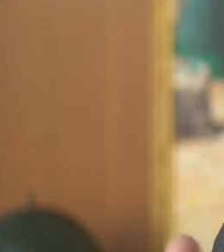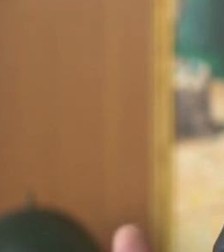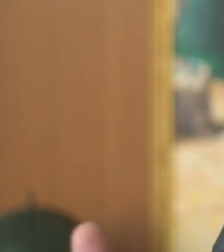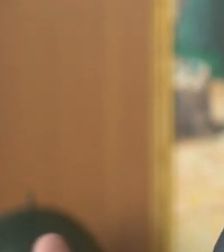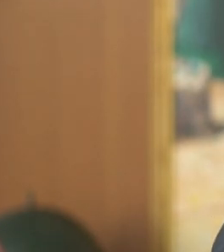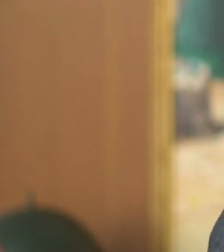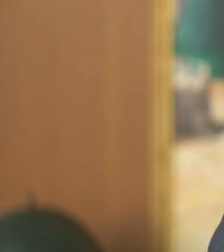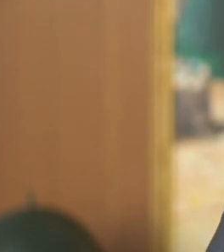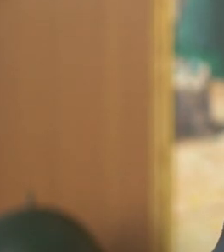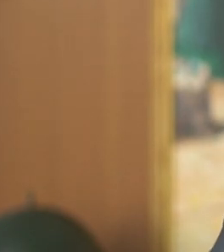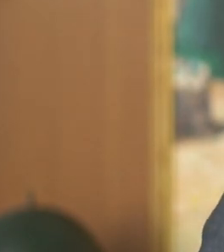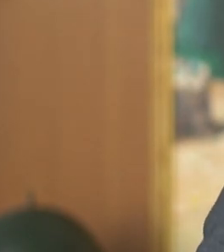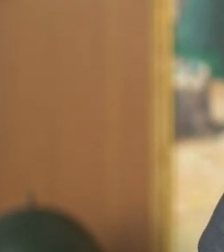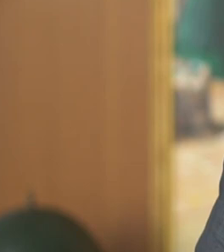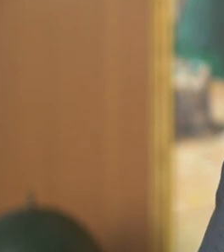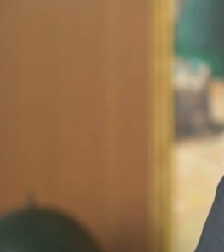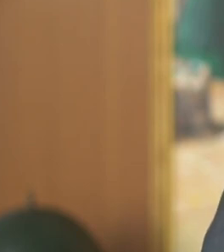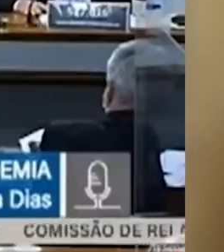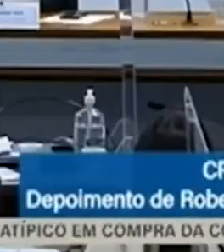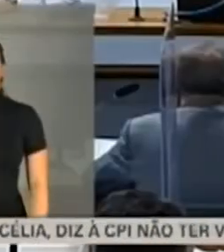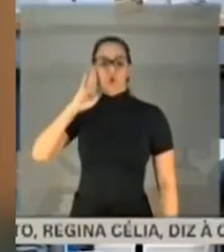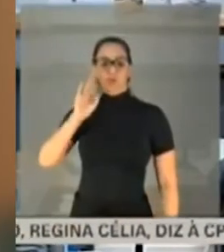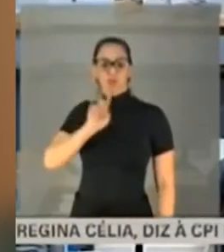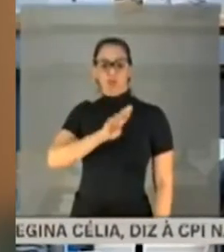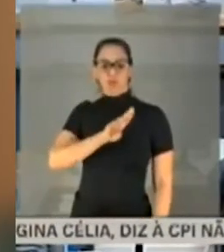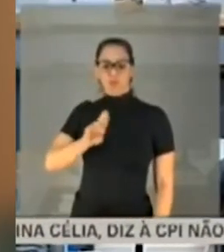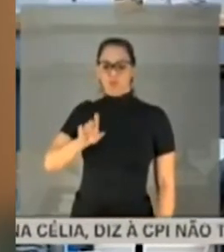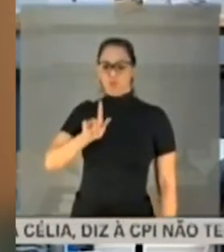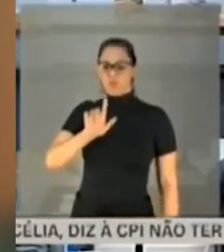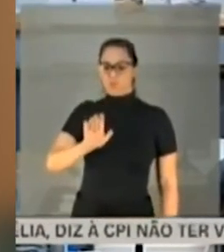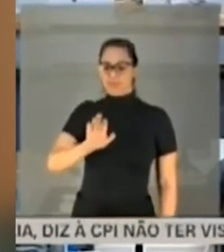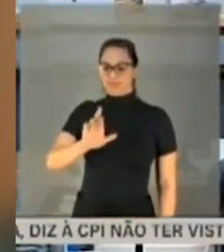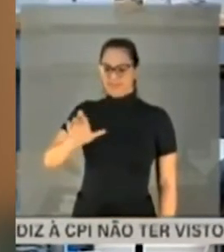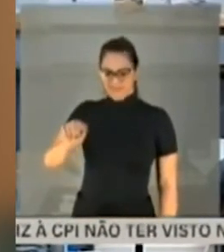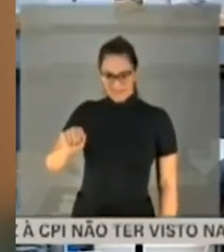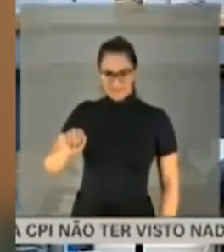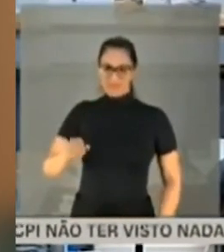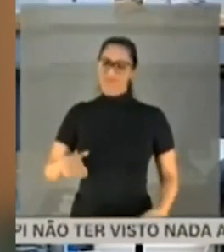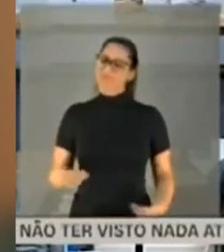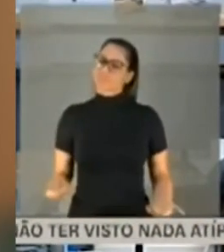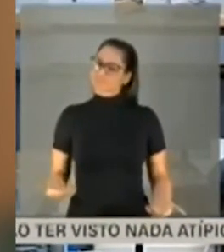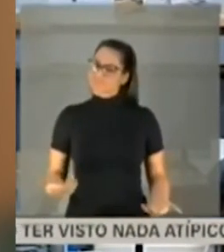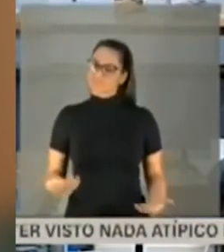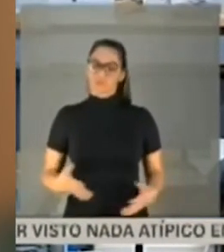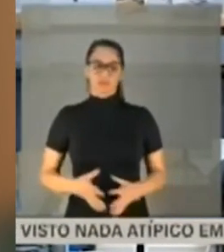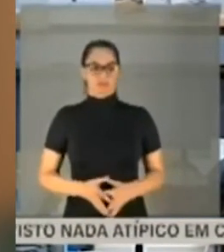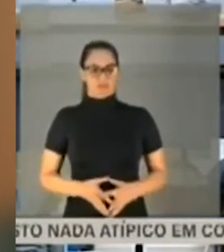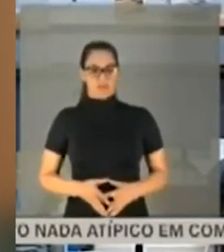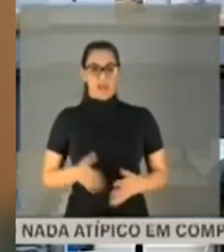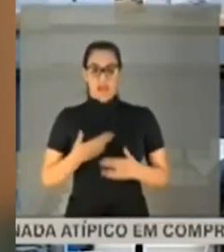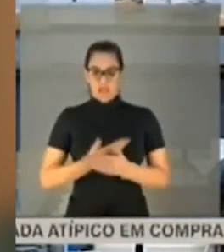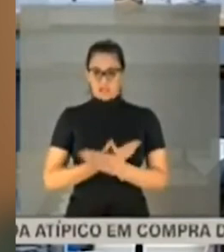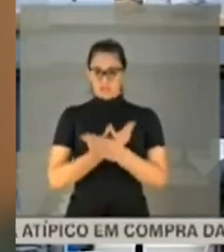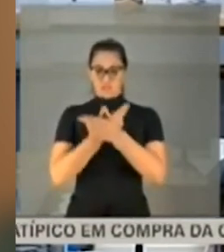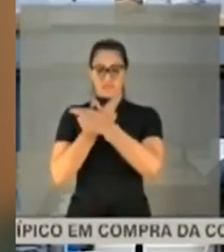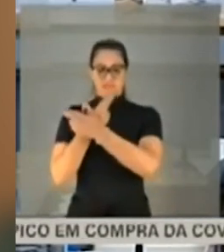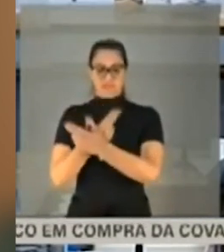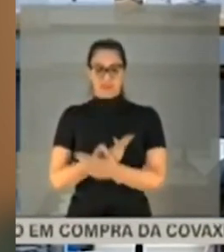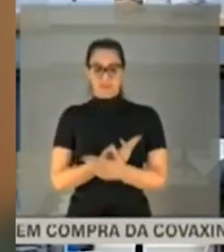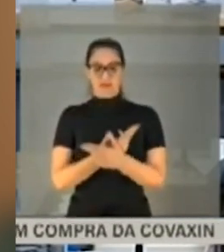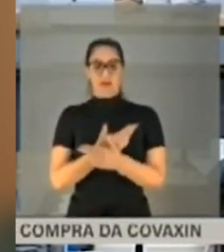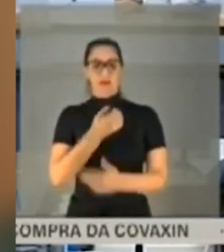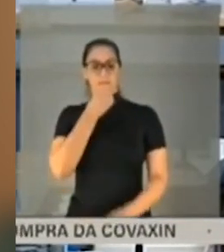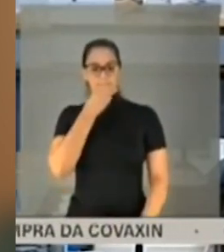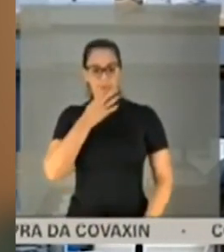existem esquemas de corrupção nas Forças Armadas Olha amor de uma coisa nas Forças Armadas e os bons